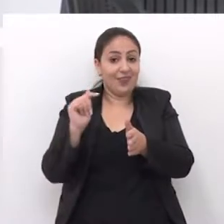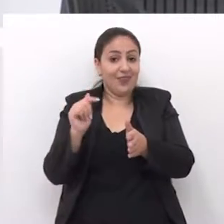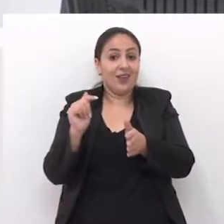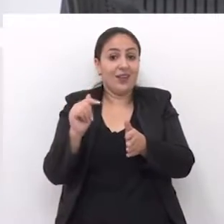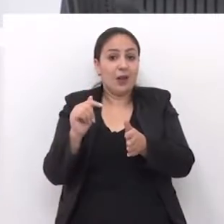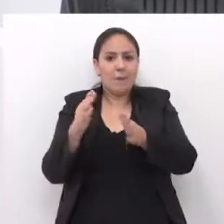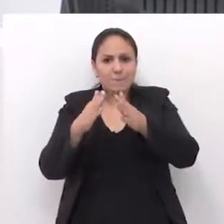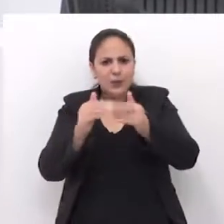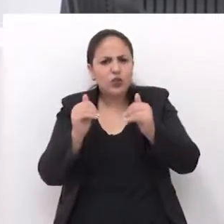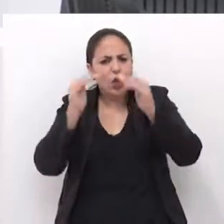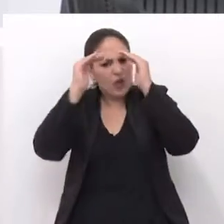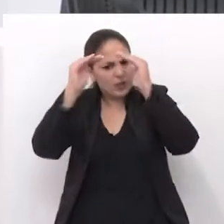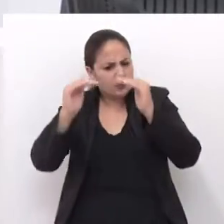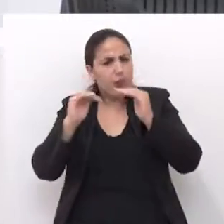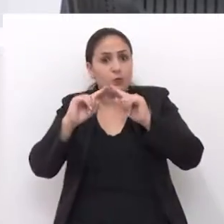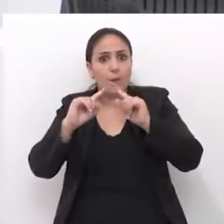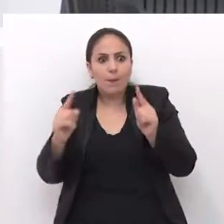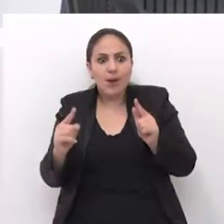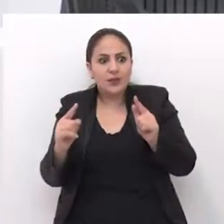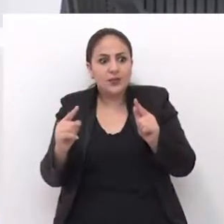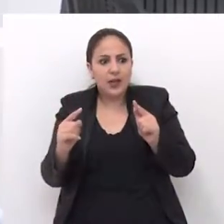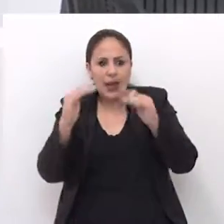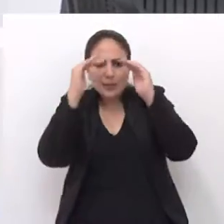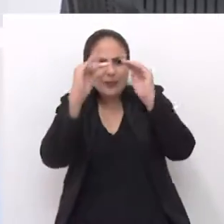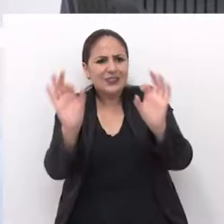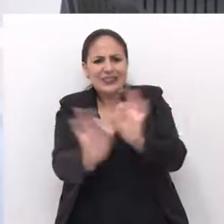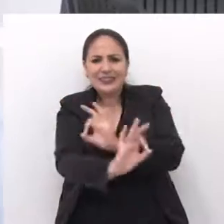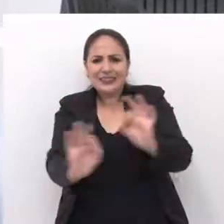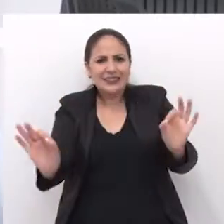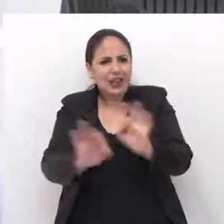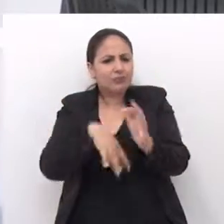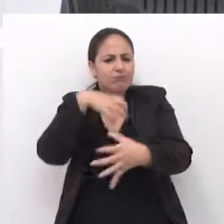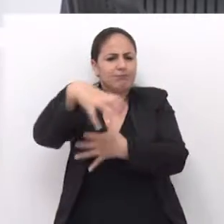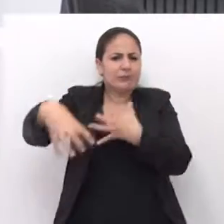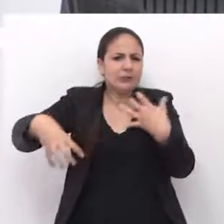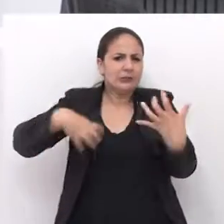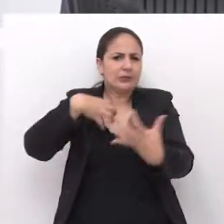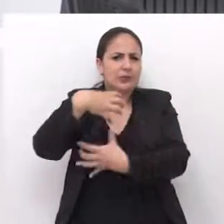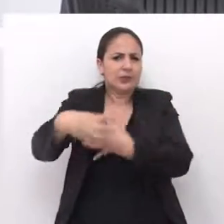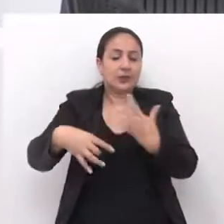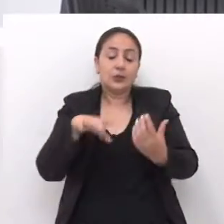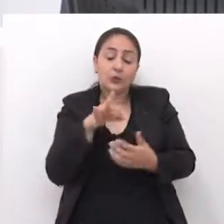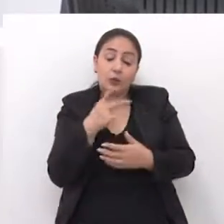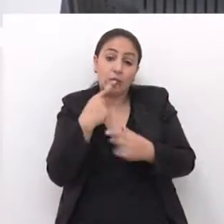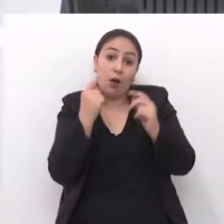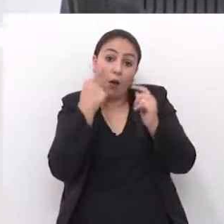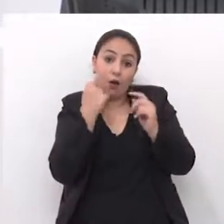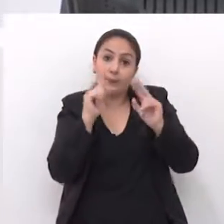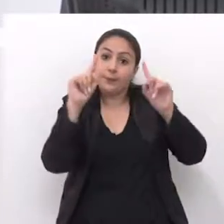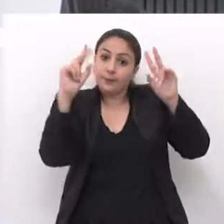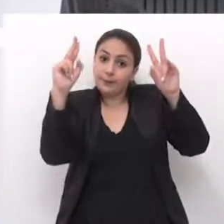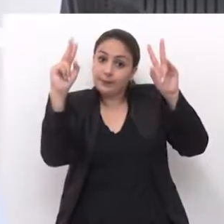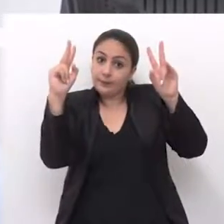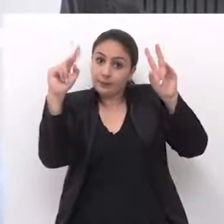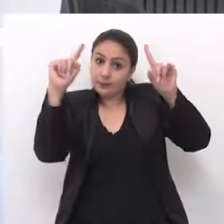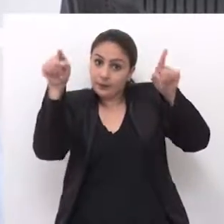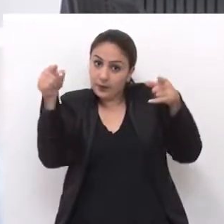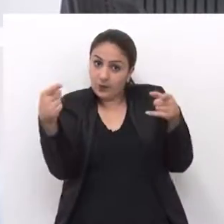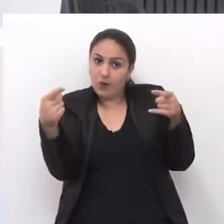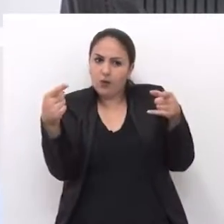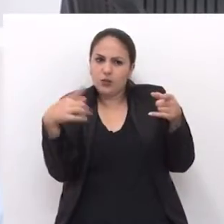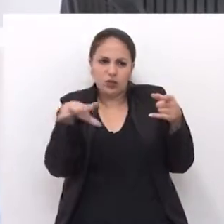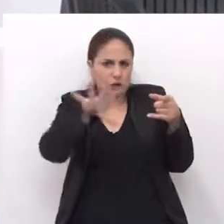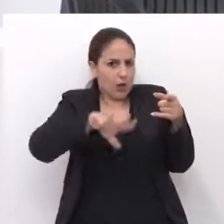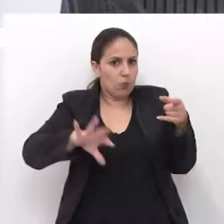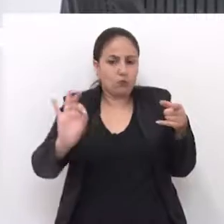era o lado que estava pedindo respeito, mas não se dando respeito algum, como já fizeram em outras sessões. Apenas deixo aqui um parênteses para